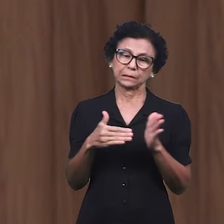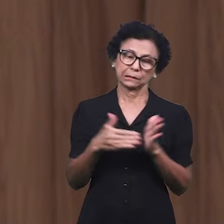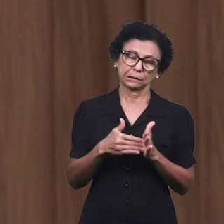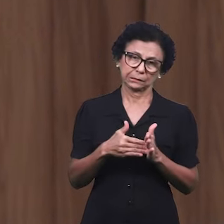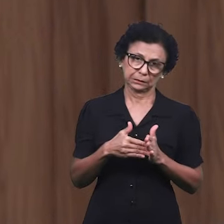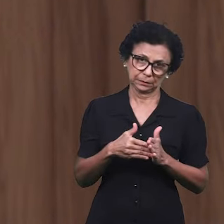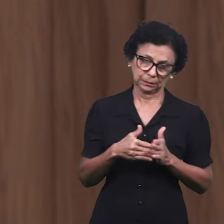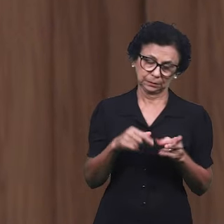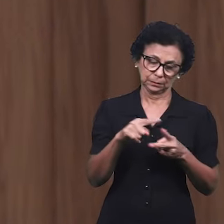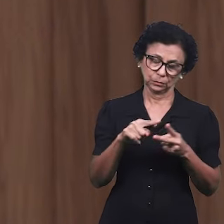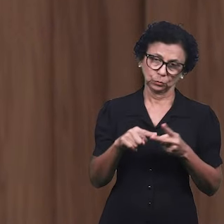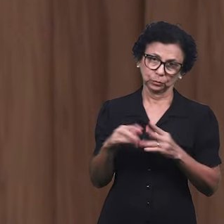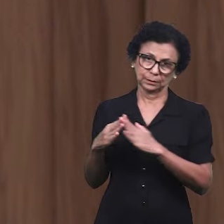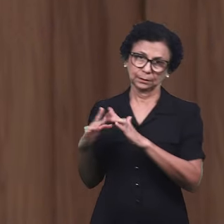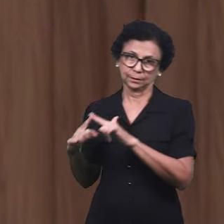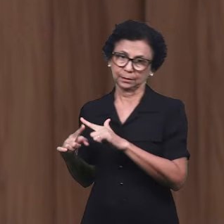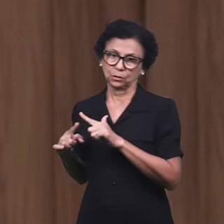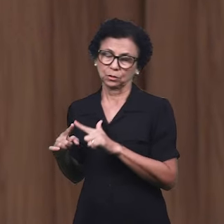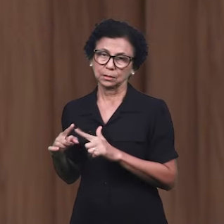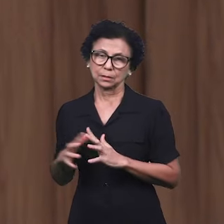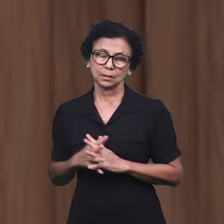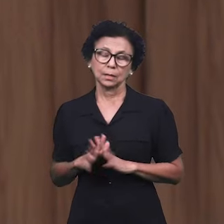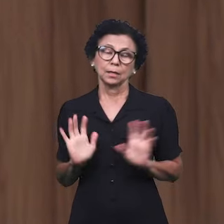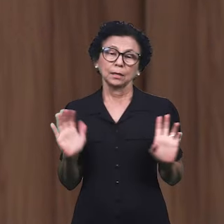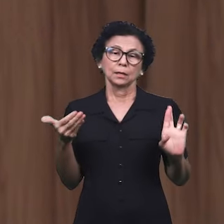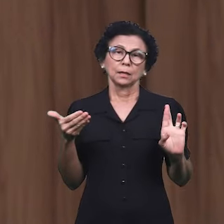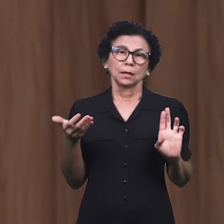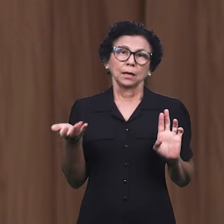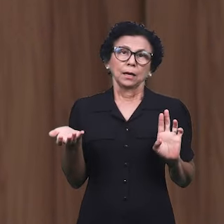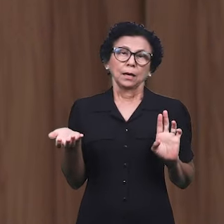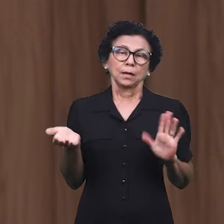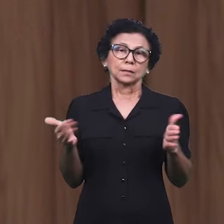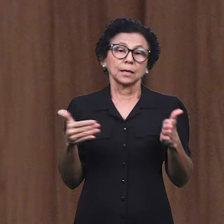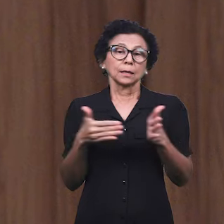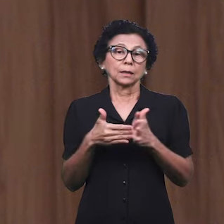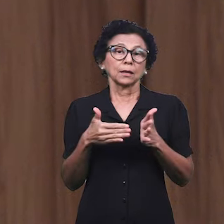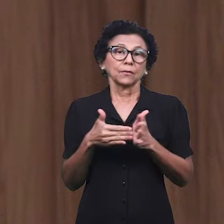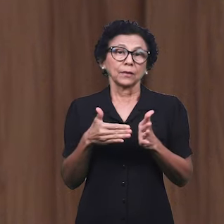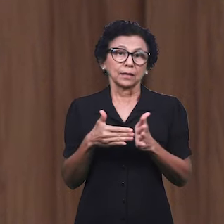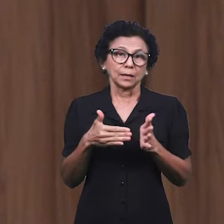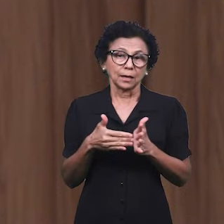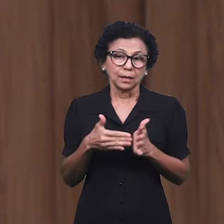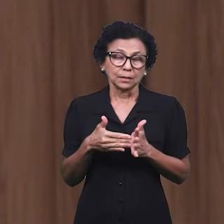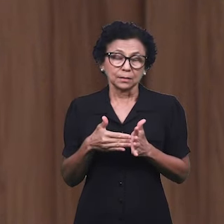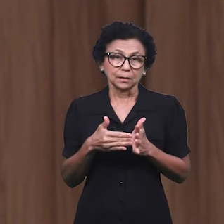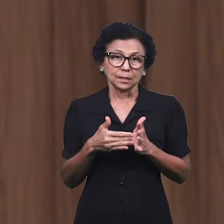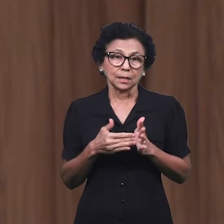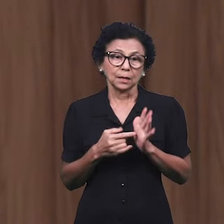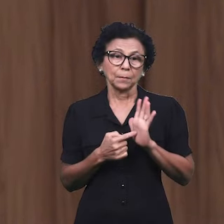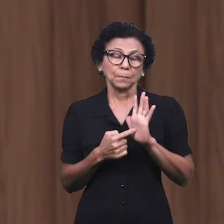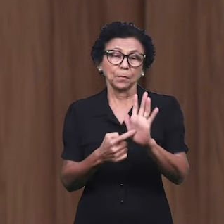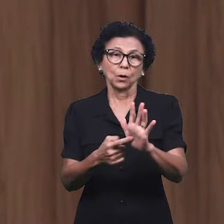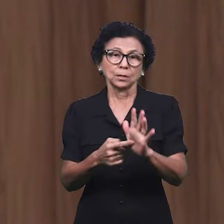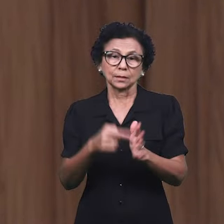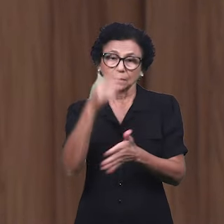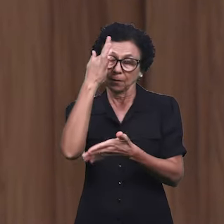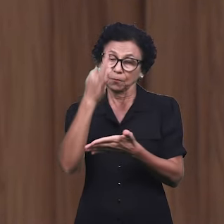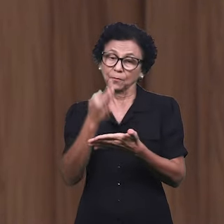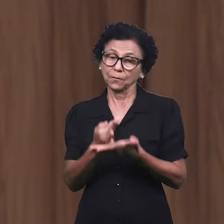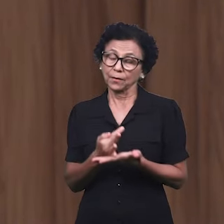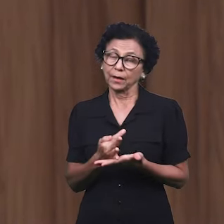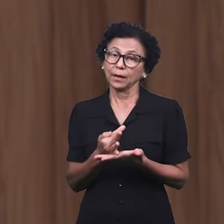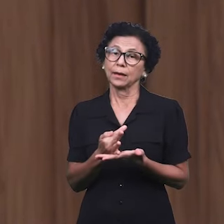igreja. E essa referência vai dizer os perigos em relação à fé e que não são diferentes